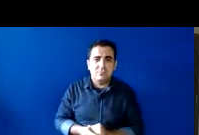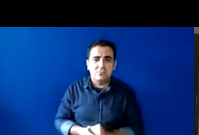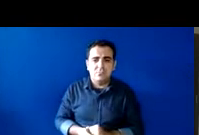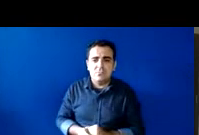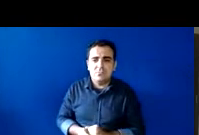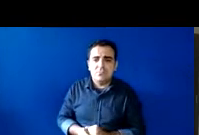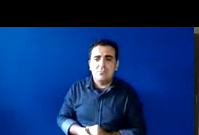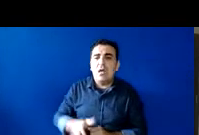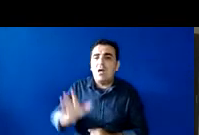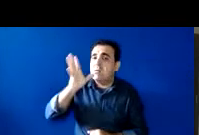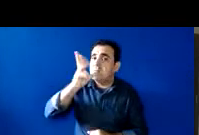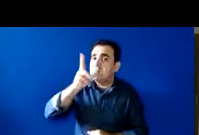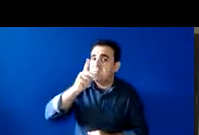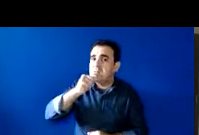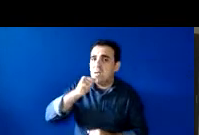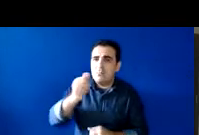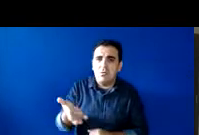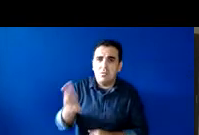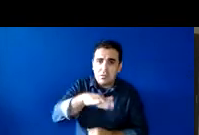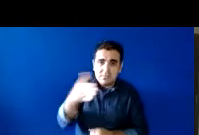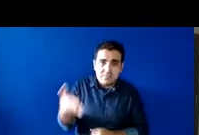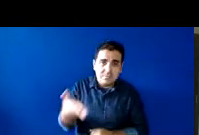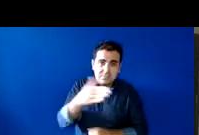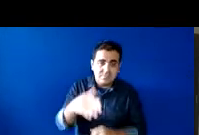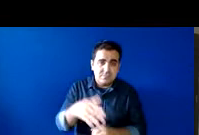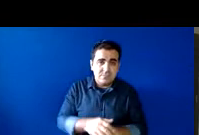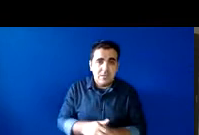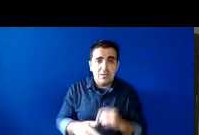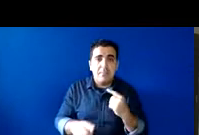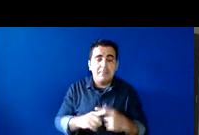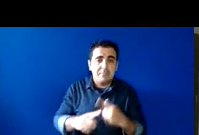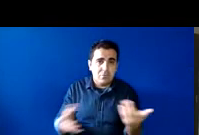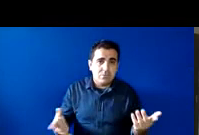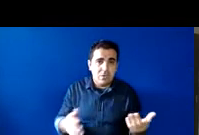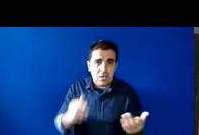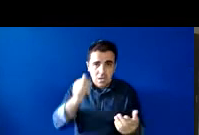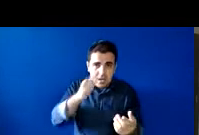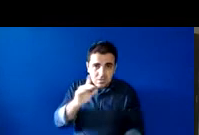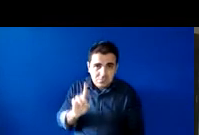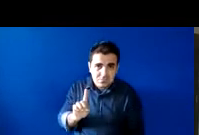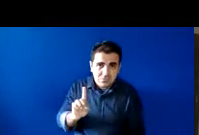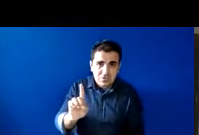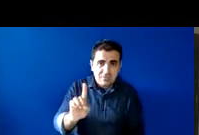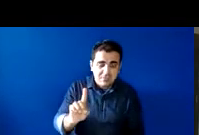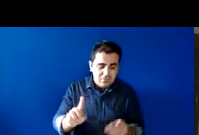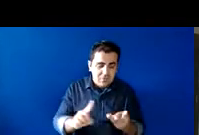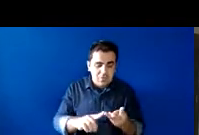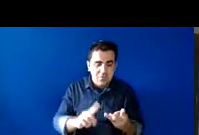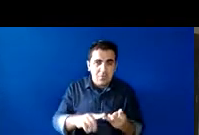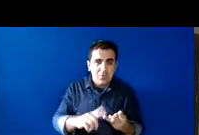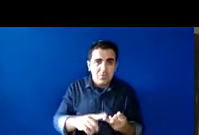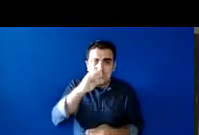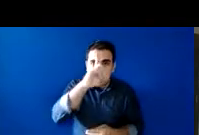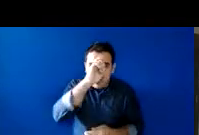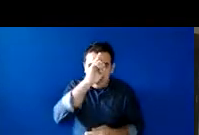a demora nesse translado, né? Ou seja, porque ela chegou num hospital, esse